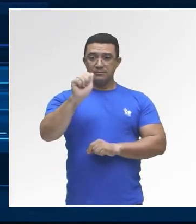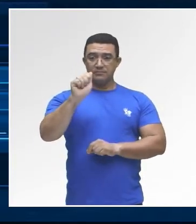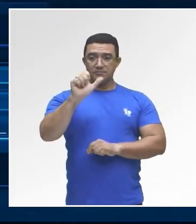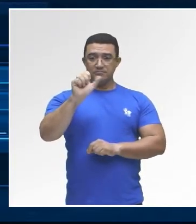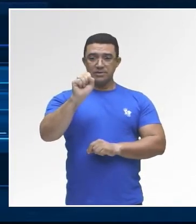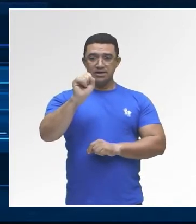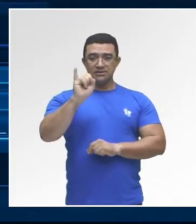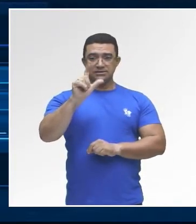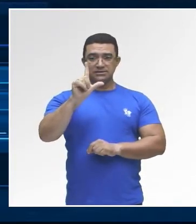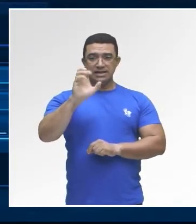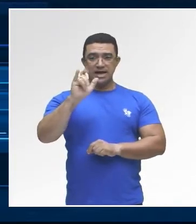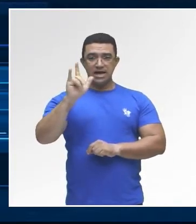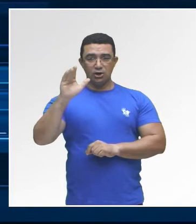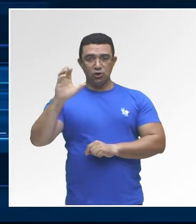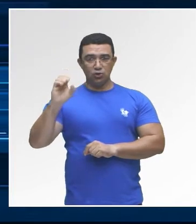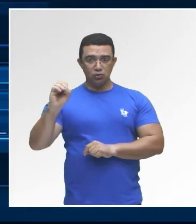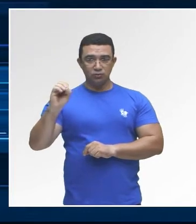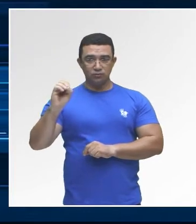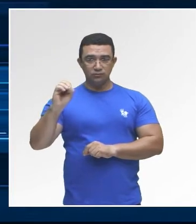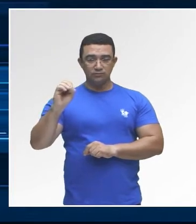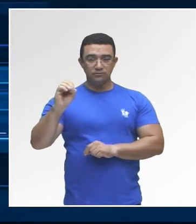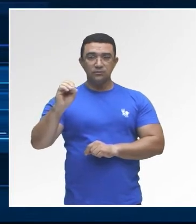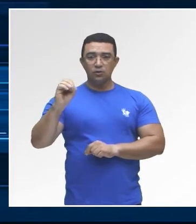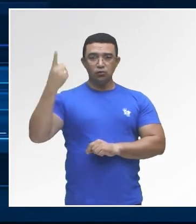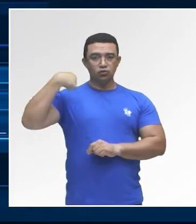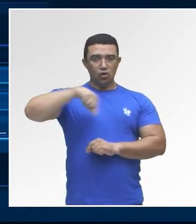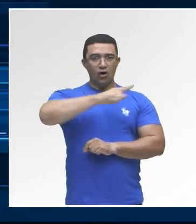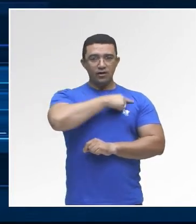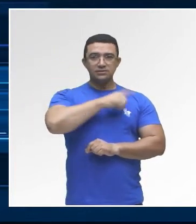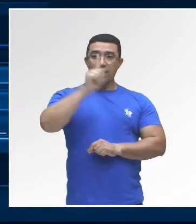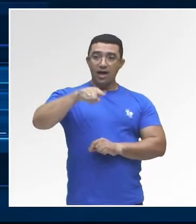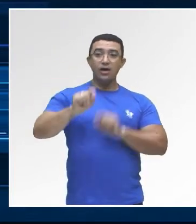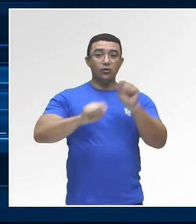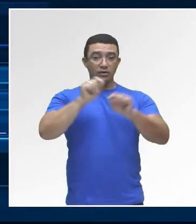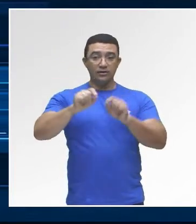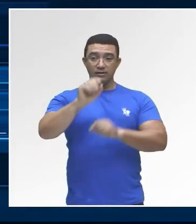We are, novamente, né? Nós somos o quê?